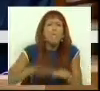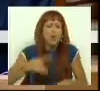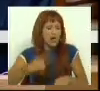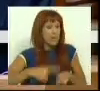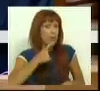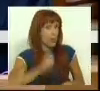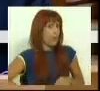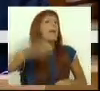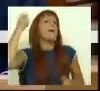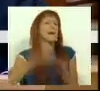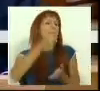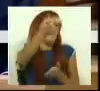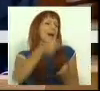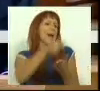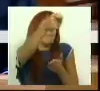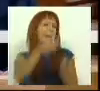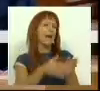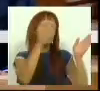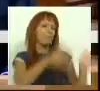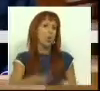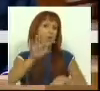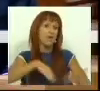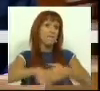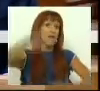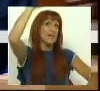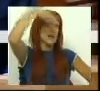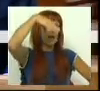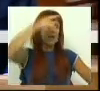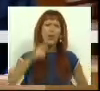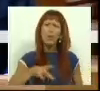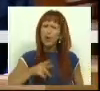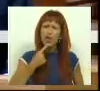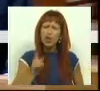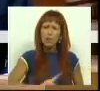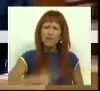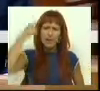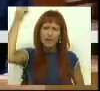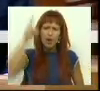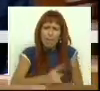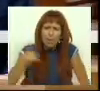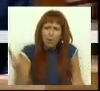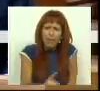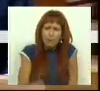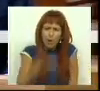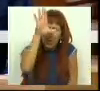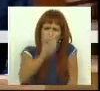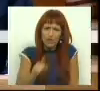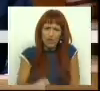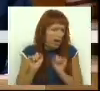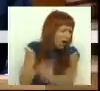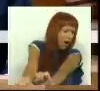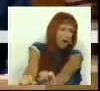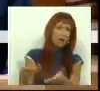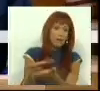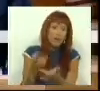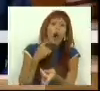rendas excessivas pagas aos produtores de eletricidade. O que os portugueses não entendem são os motivos que levam o Governo a recusar-se